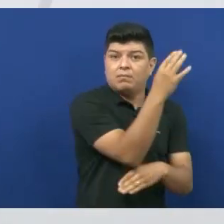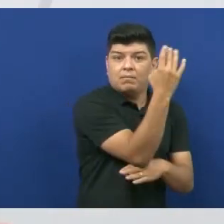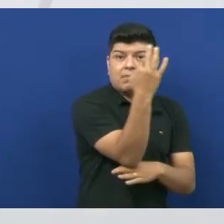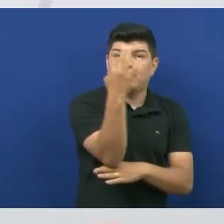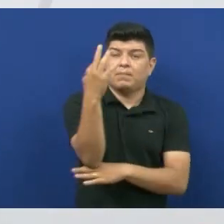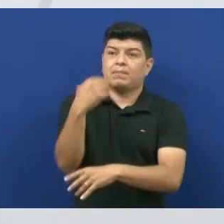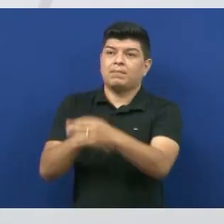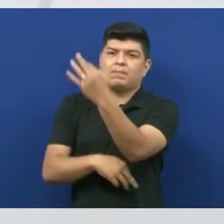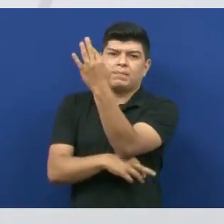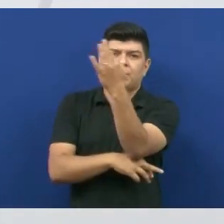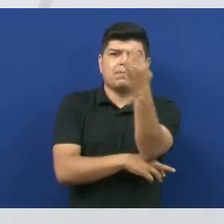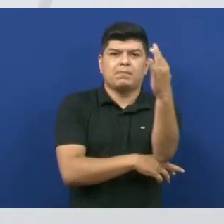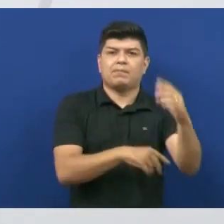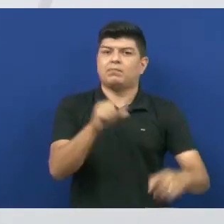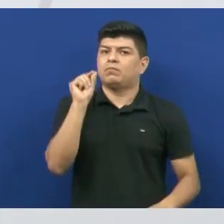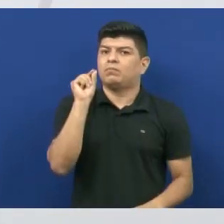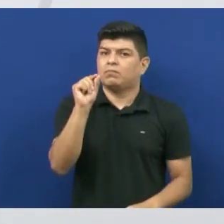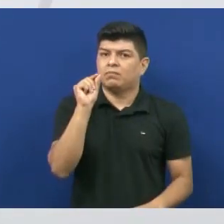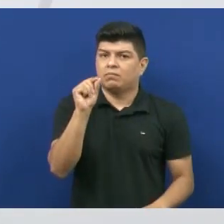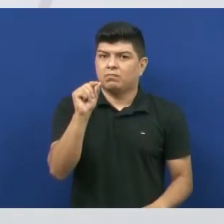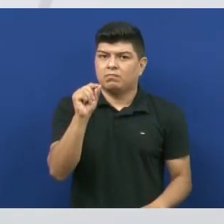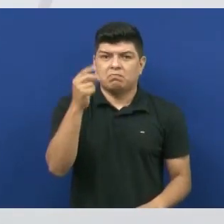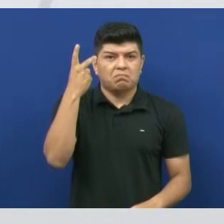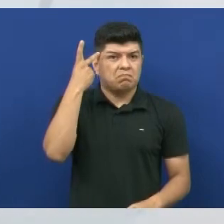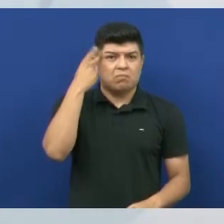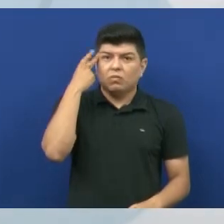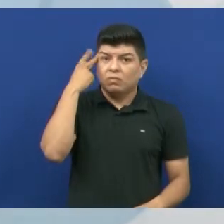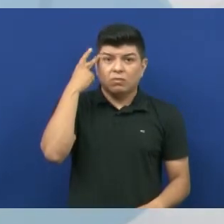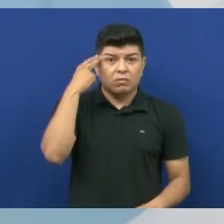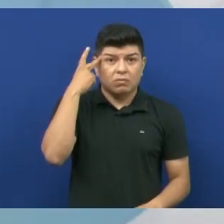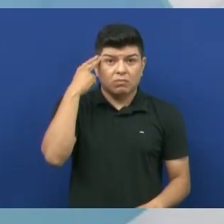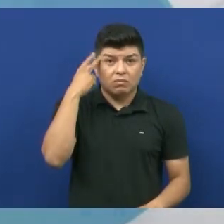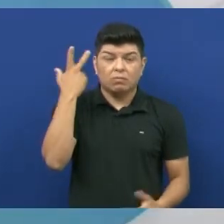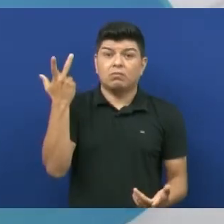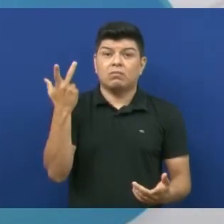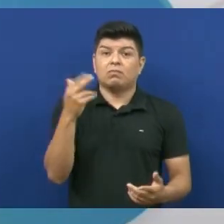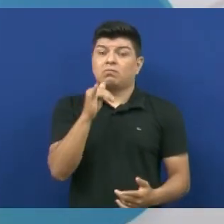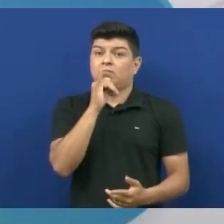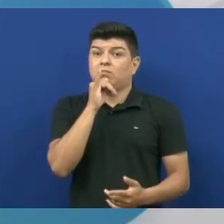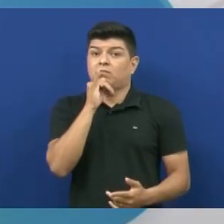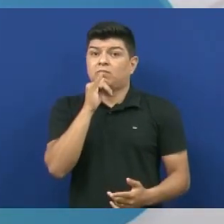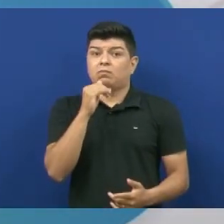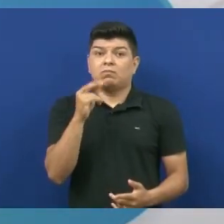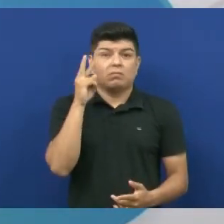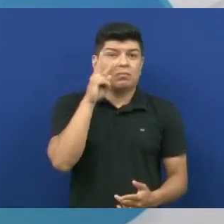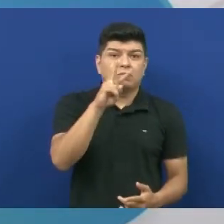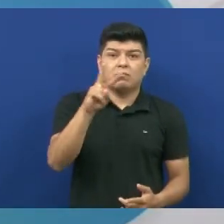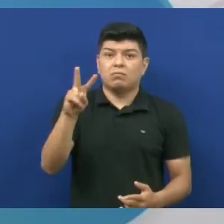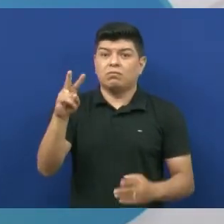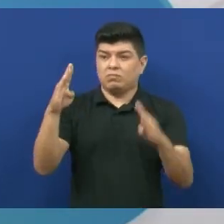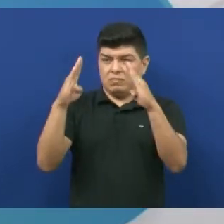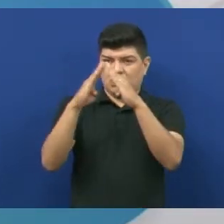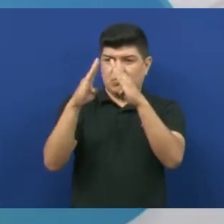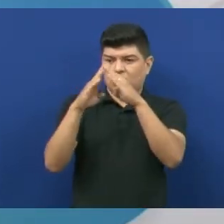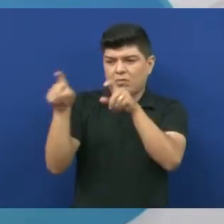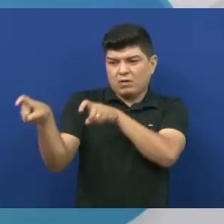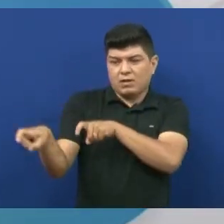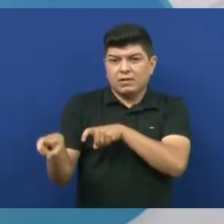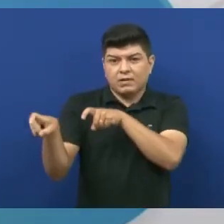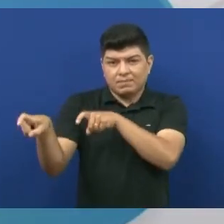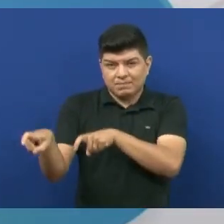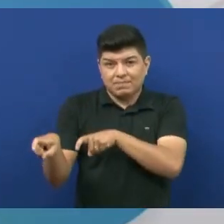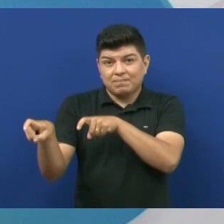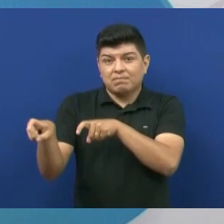o predomínio de elementos naturais. Por exemplo, quando eu olho uma casa lá na fazenda, né, tem